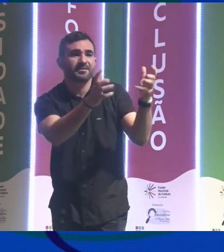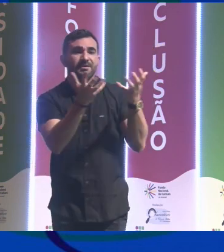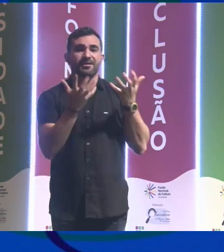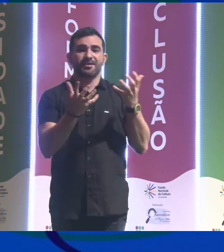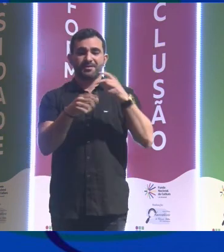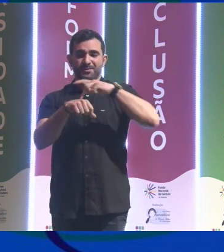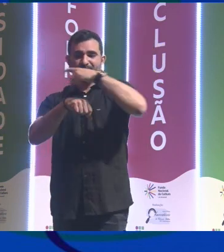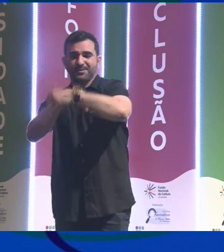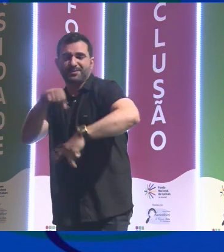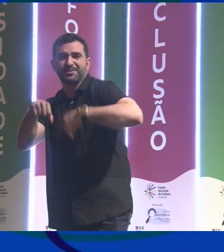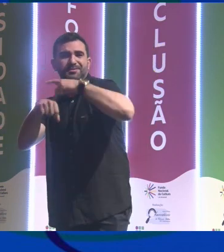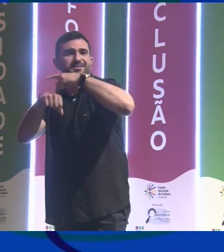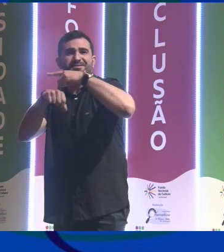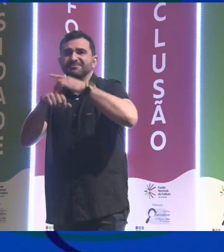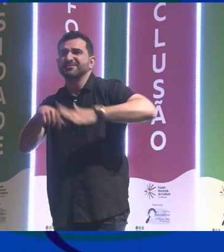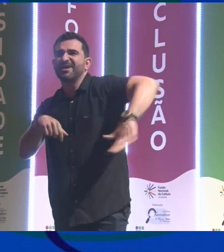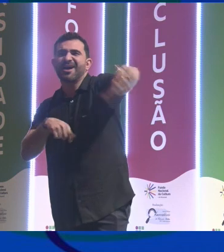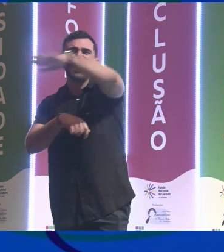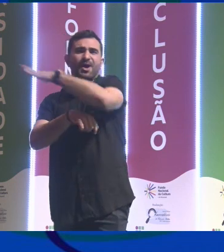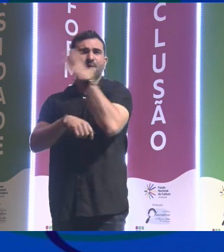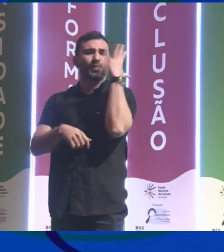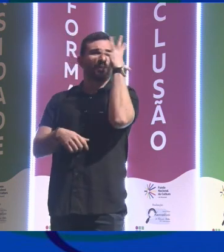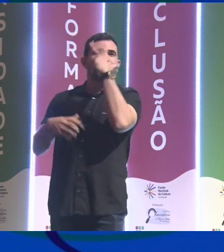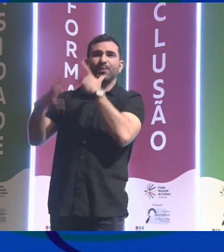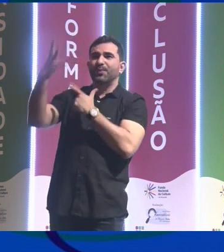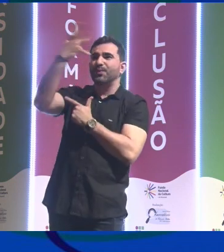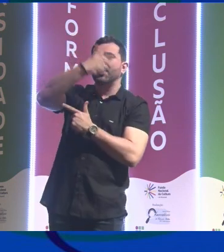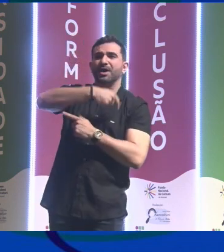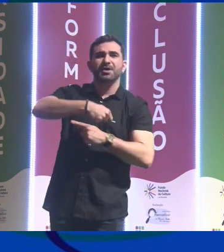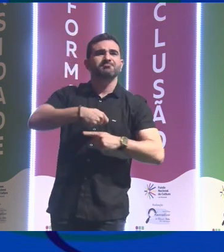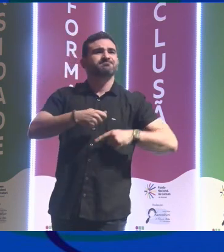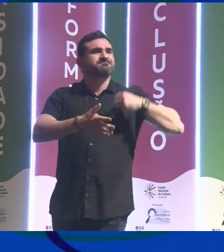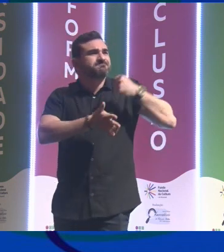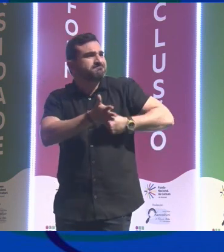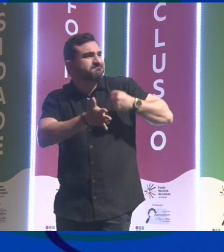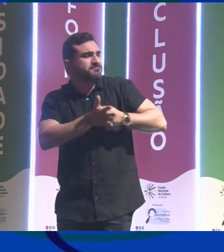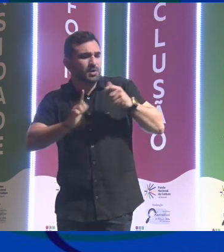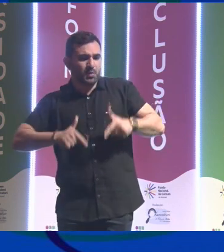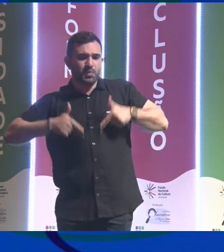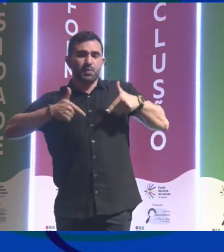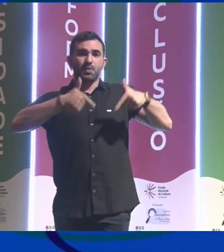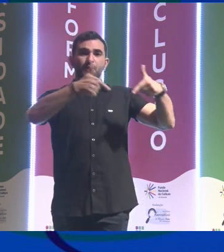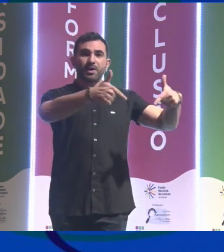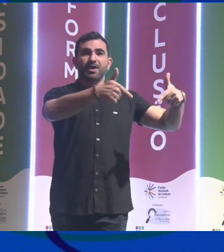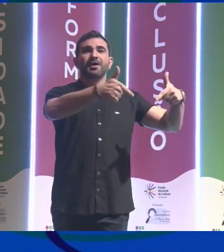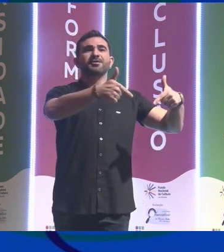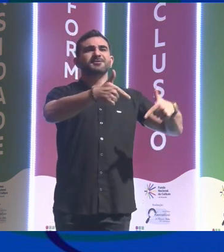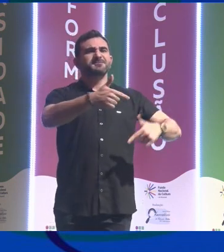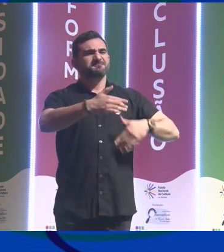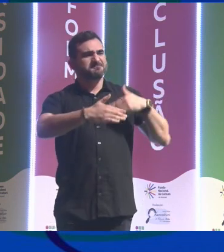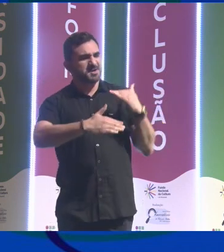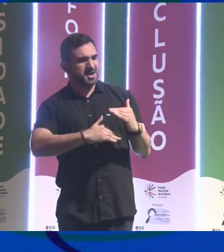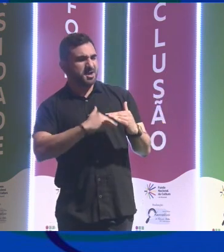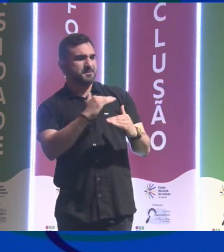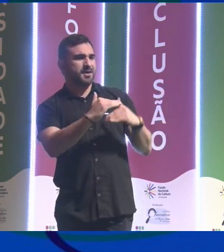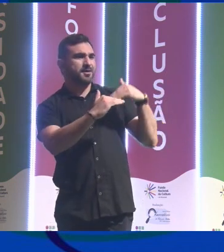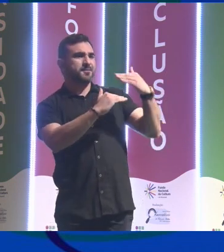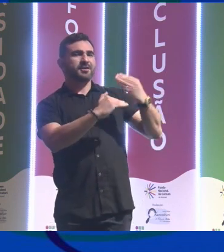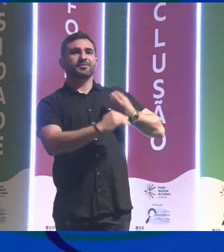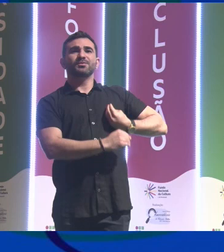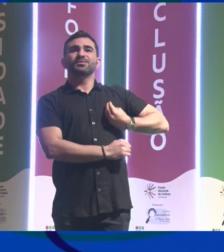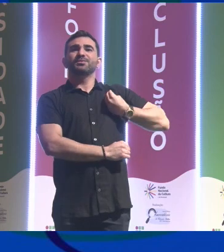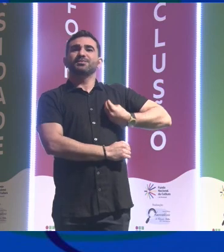mais belo, com pessoas indo à luta, construindo com esmero uma